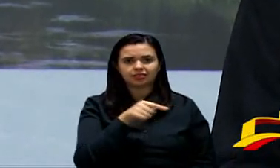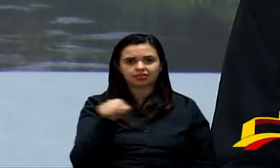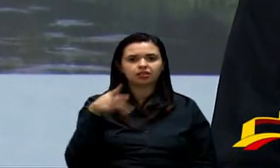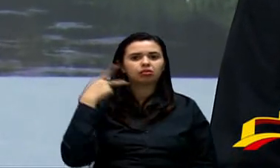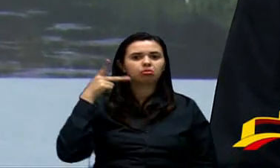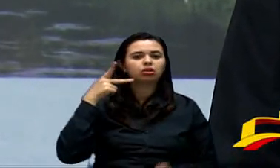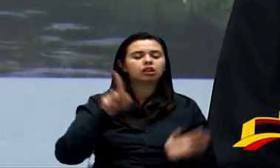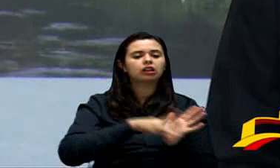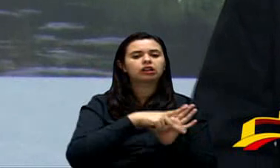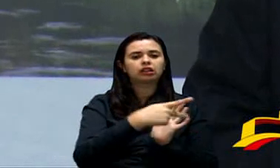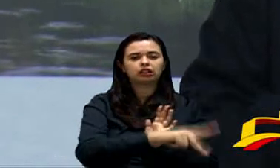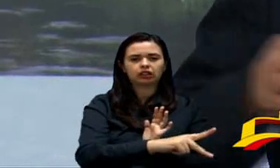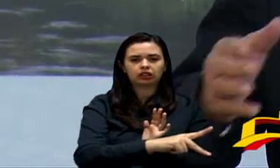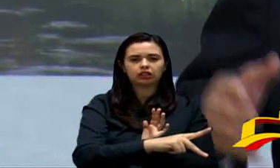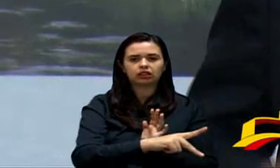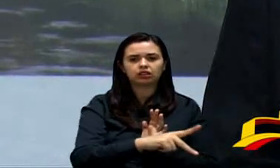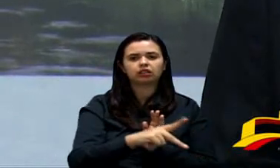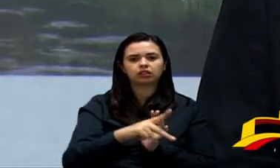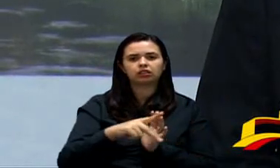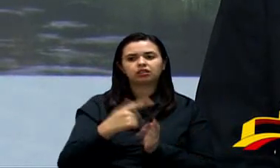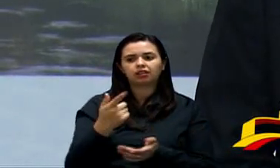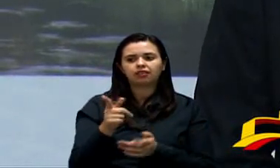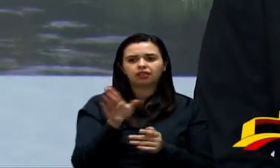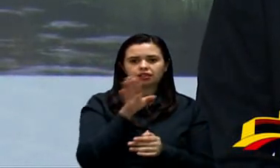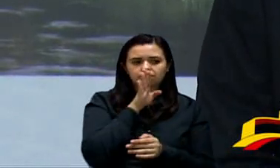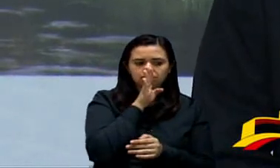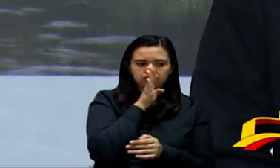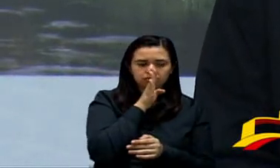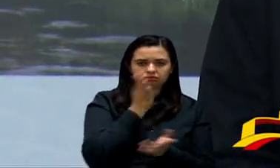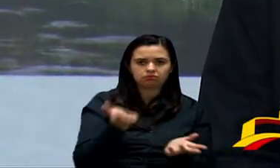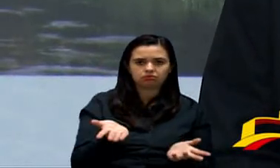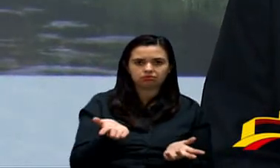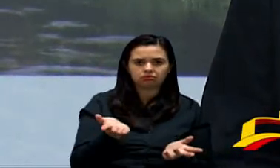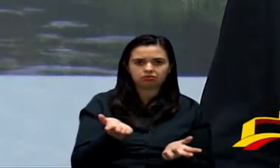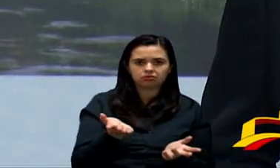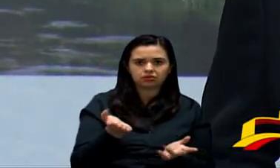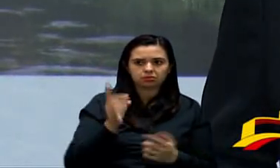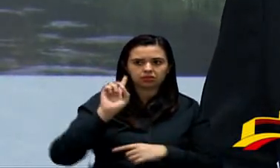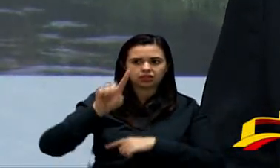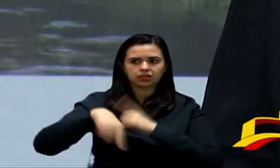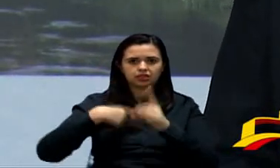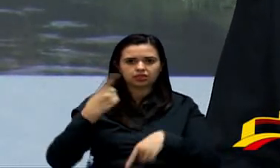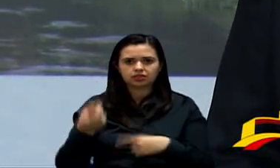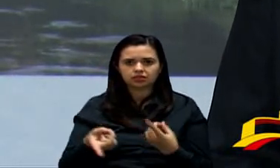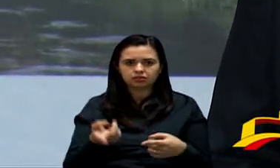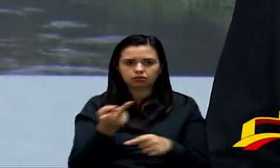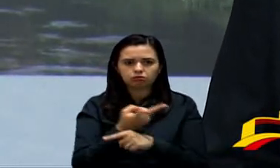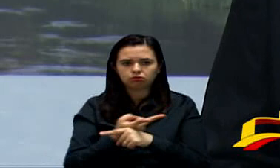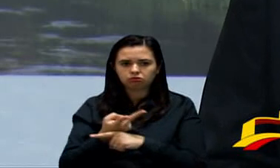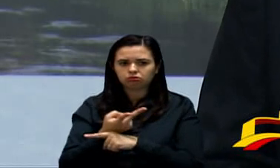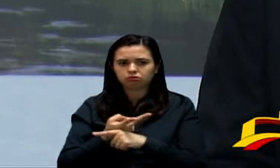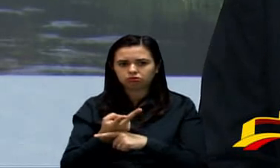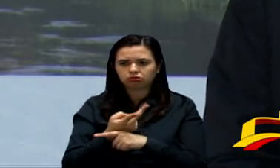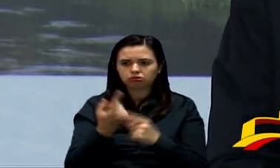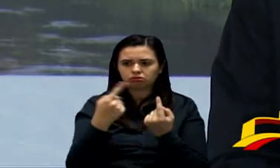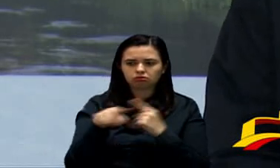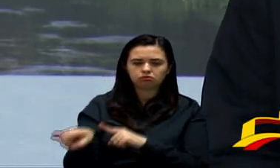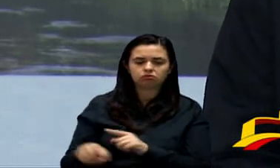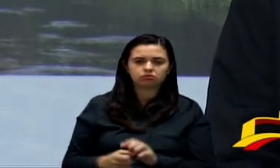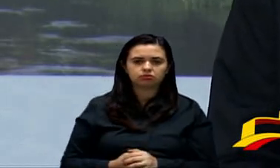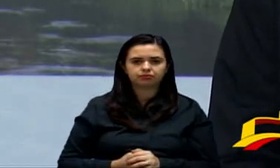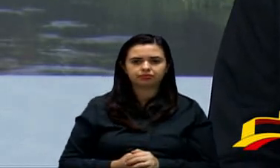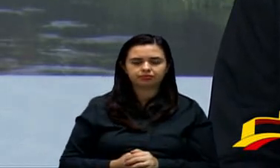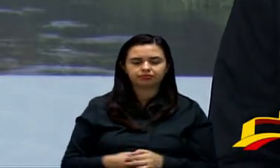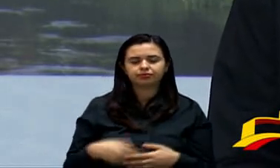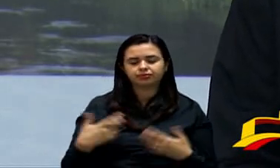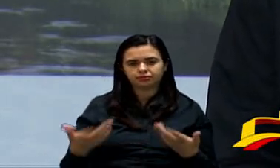falar. E aí fica caçando pelo em ovo. Com relação à moção em discussão,